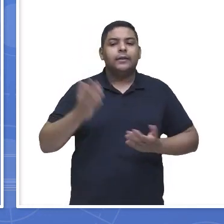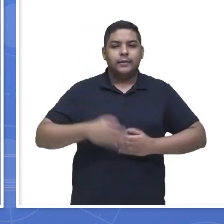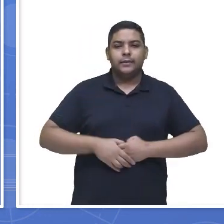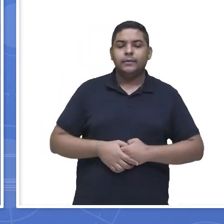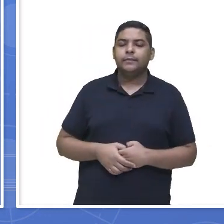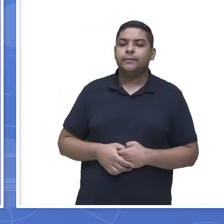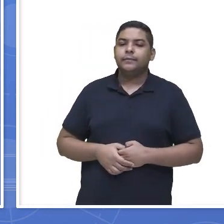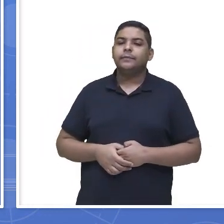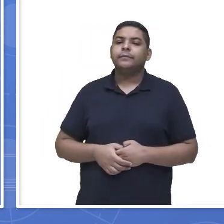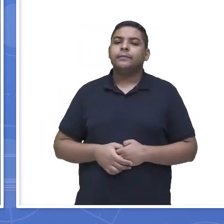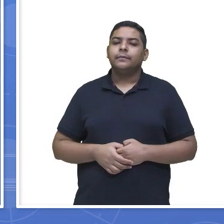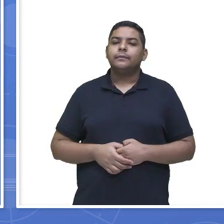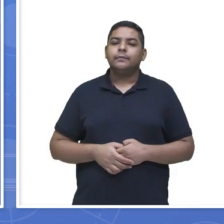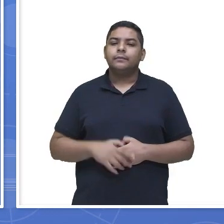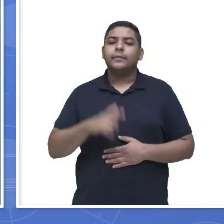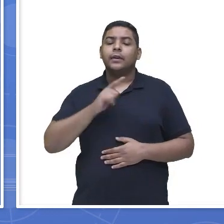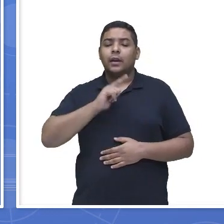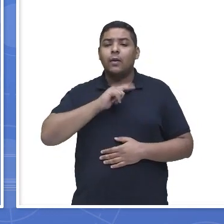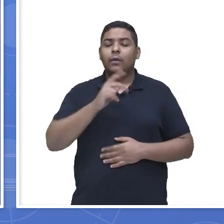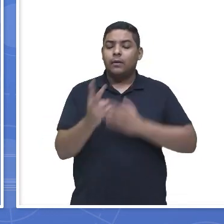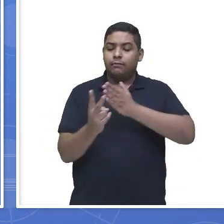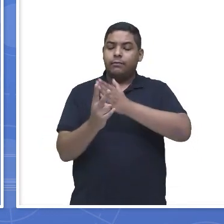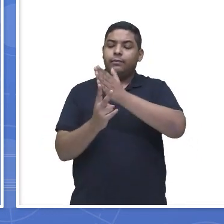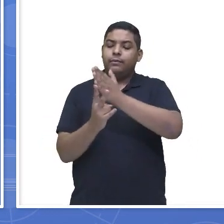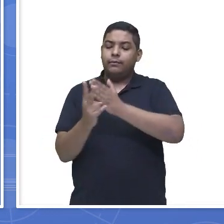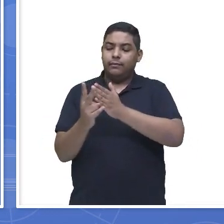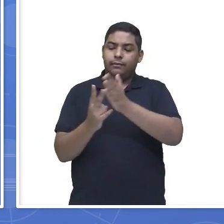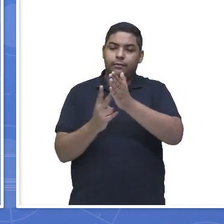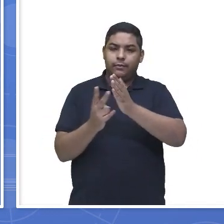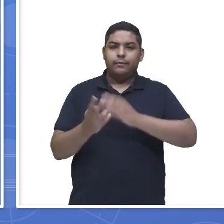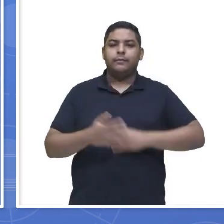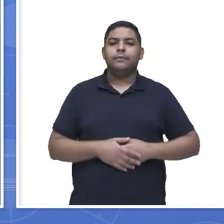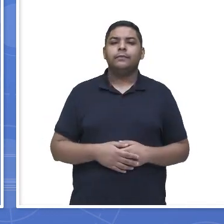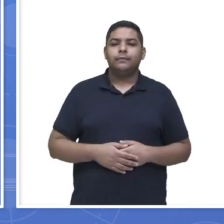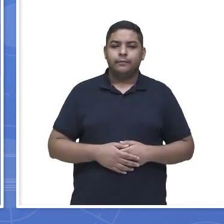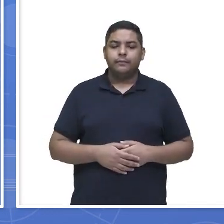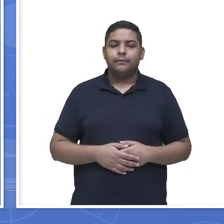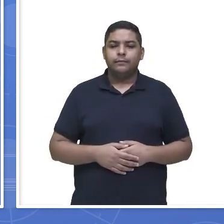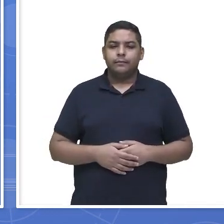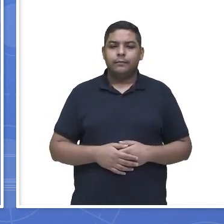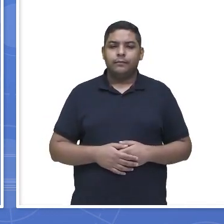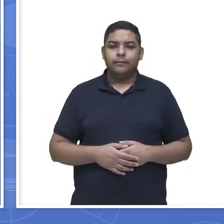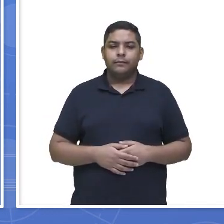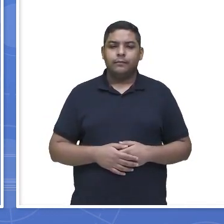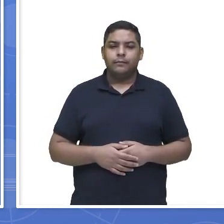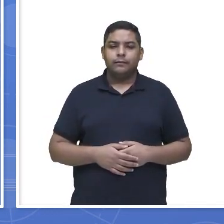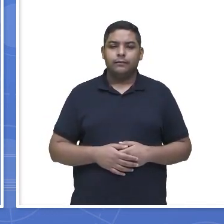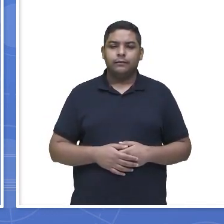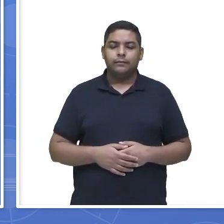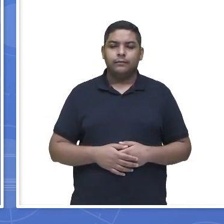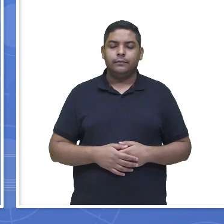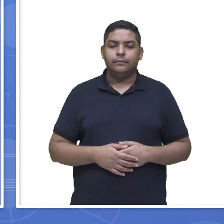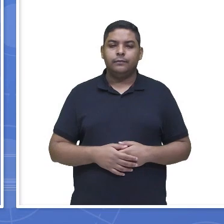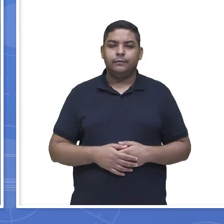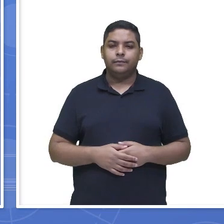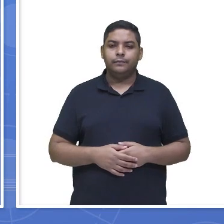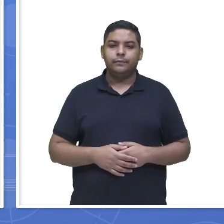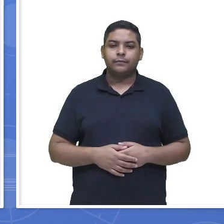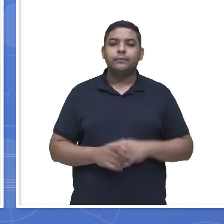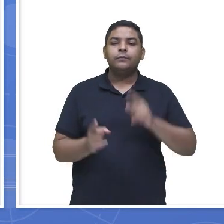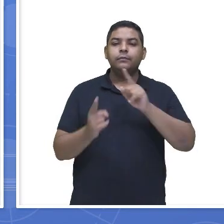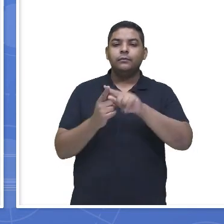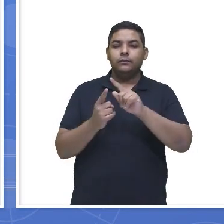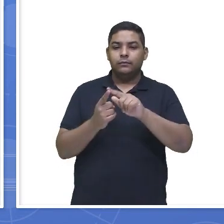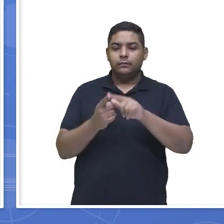meios o ceticismo, ele pode ser de duas maneiras. Vamos entender um pouquinho isso daí. O ceticismo, ele pode ser